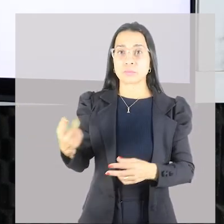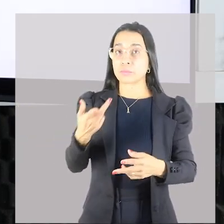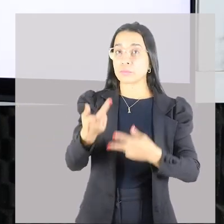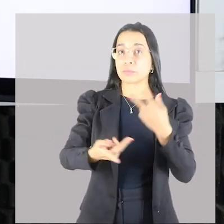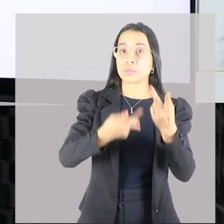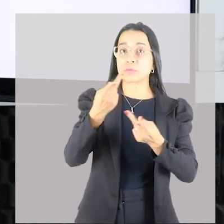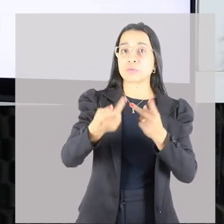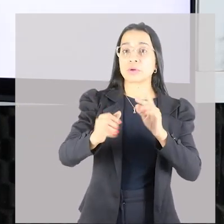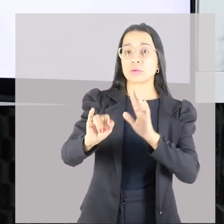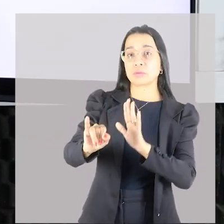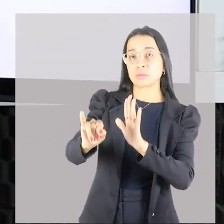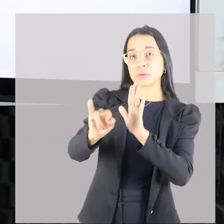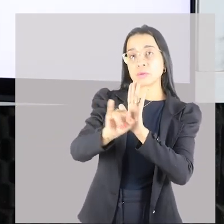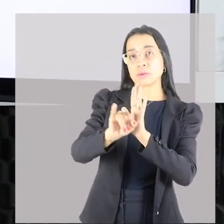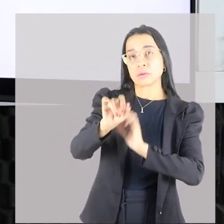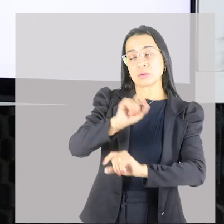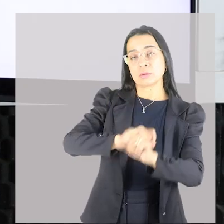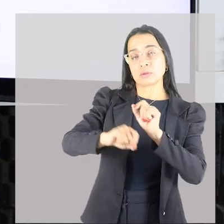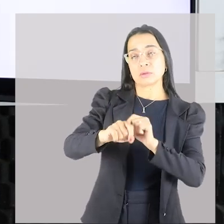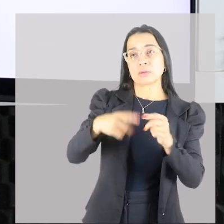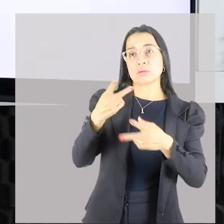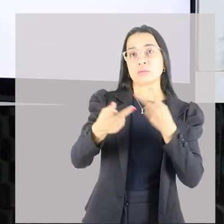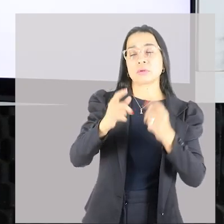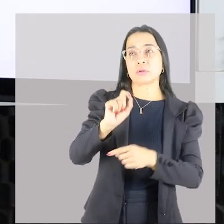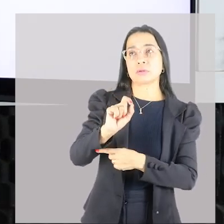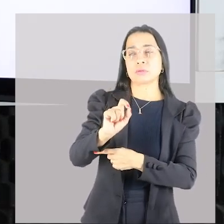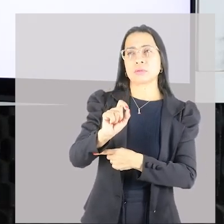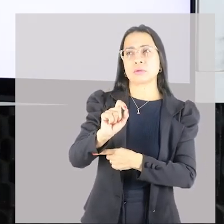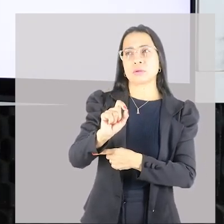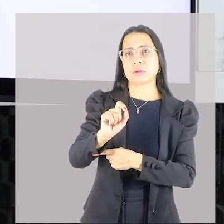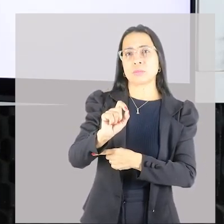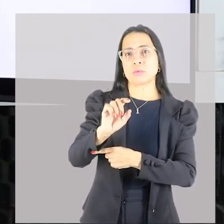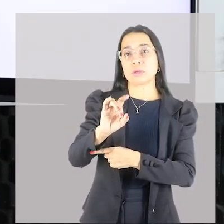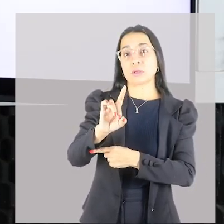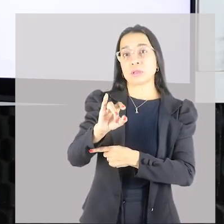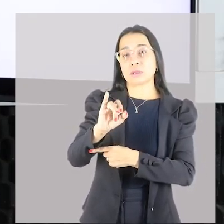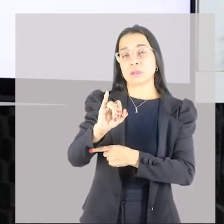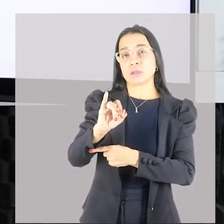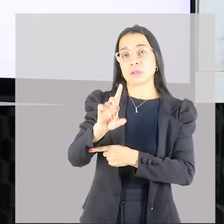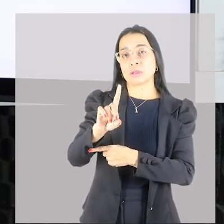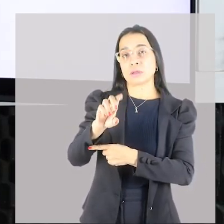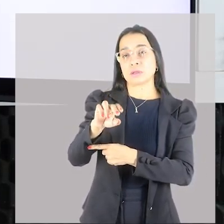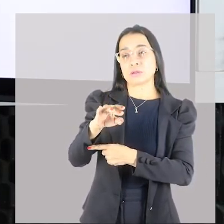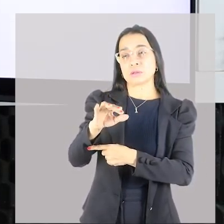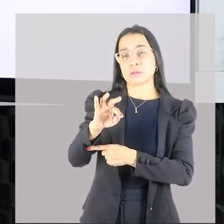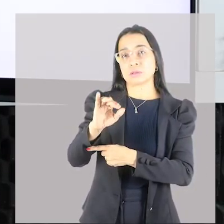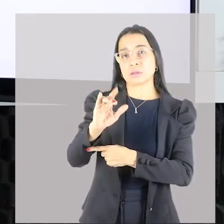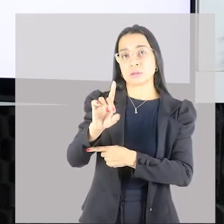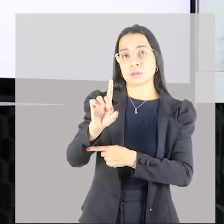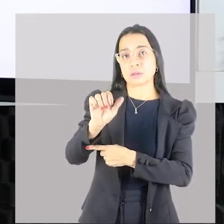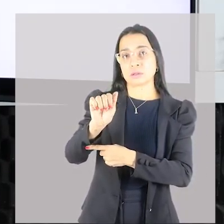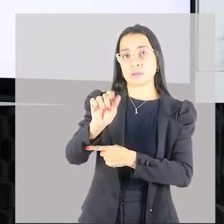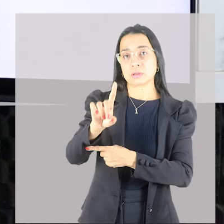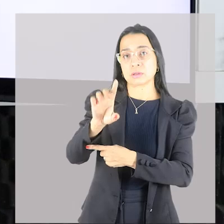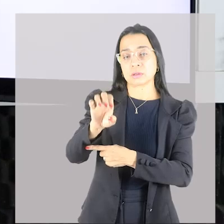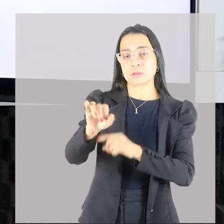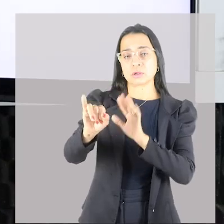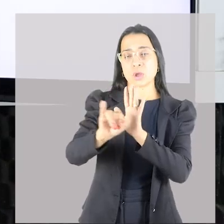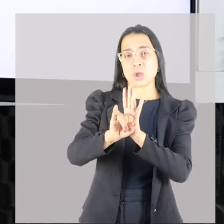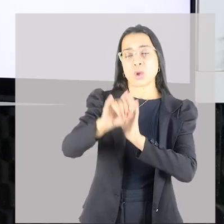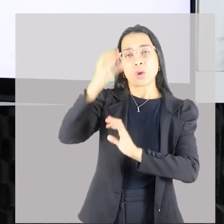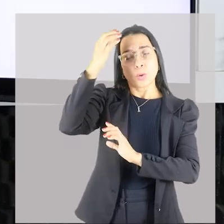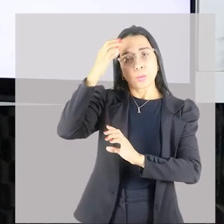de identitária, eu estou falando de identidade. Identidade cultural, identidade étnica,